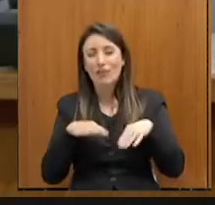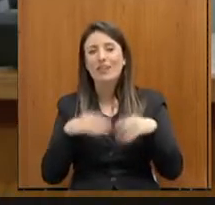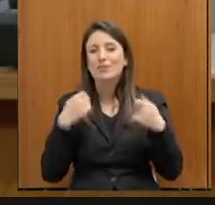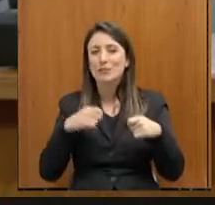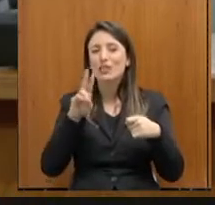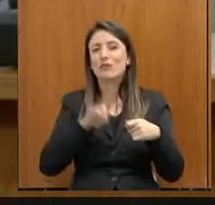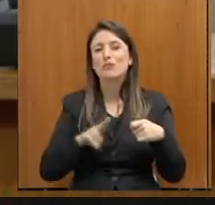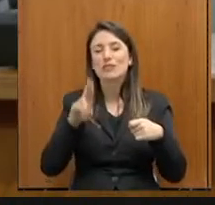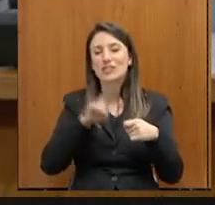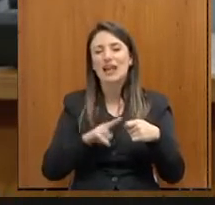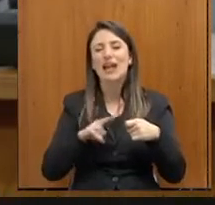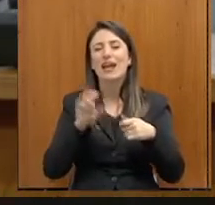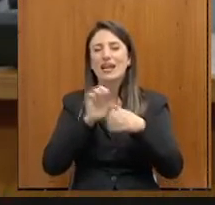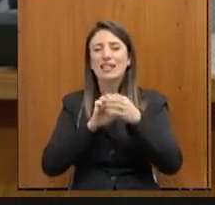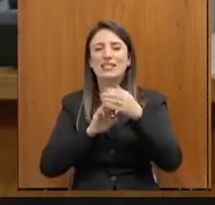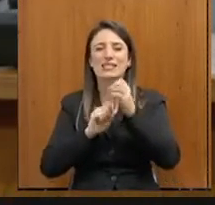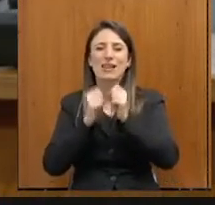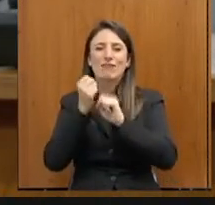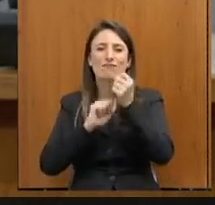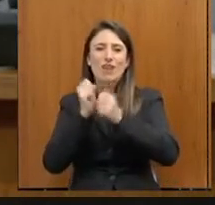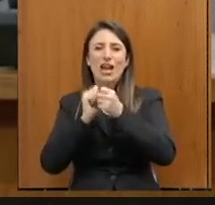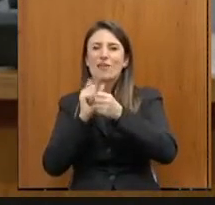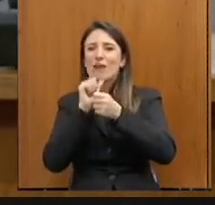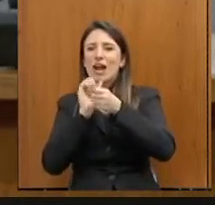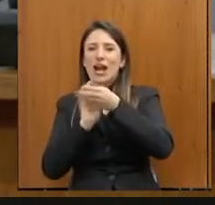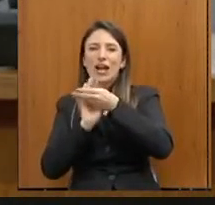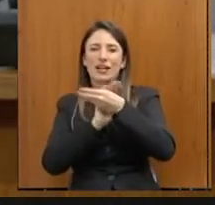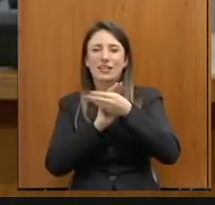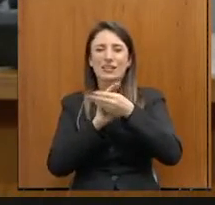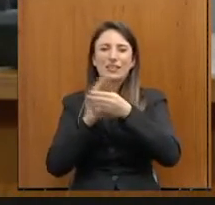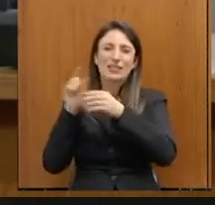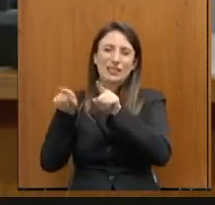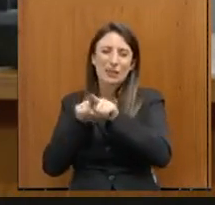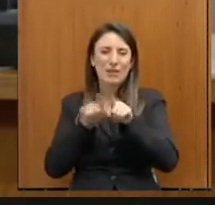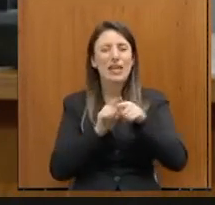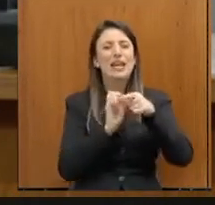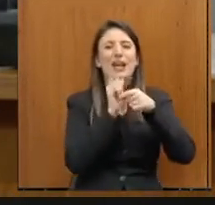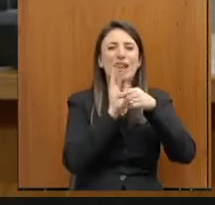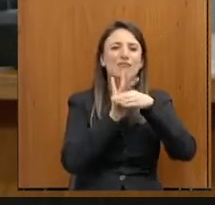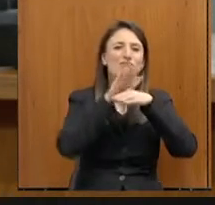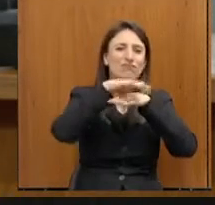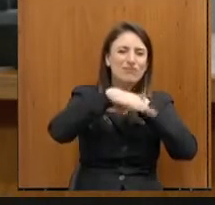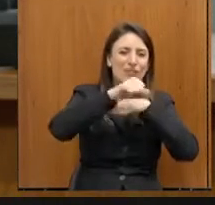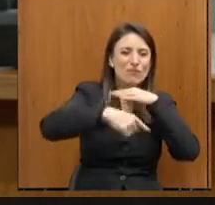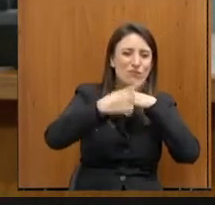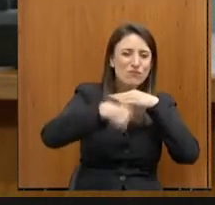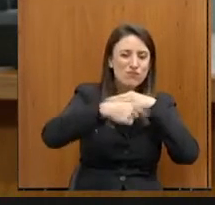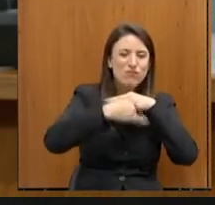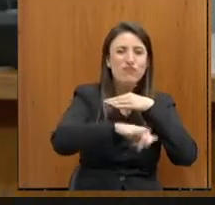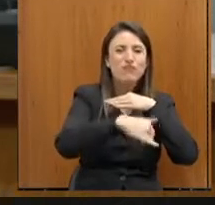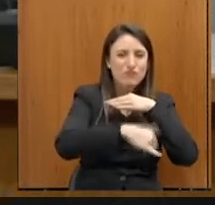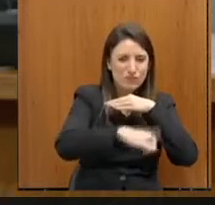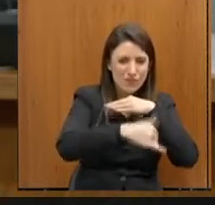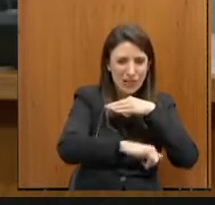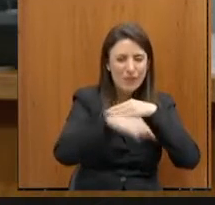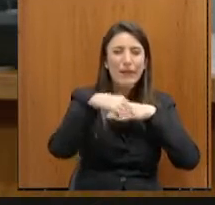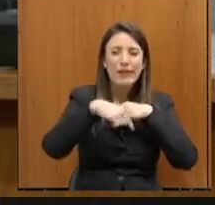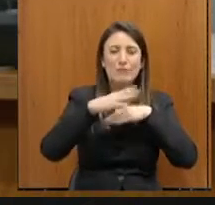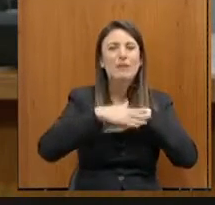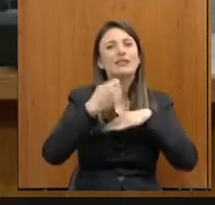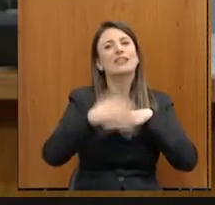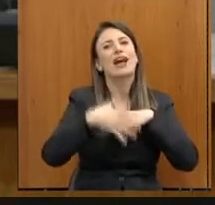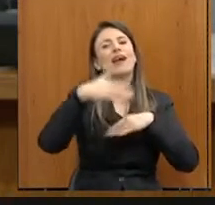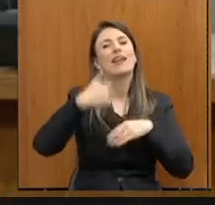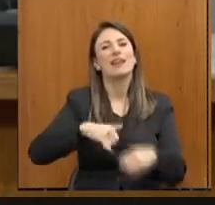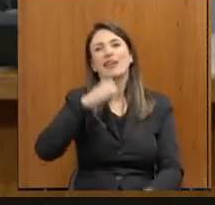termelétricas E por aí vai e as bandeiras que realmente partir em uma tarifa mais cara então nós temos aí Para Não